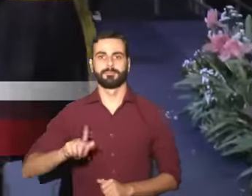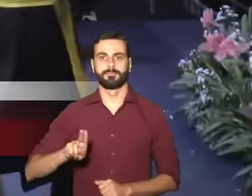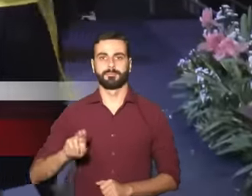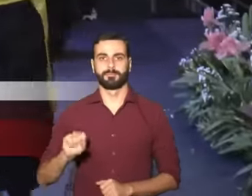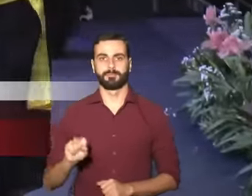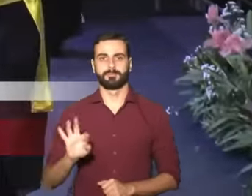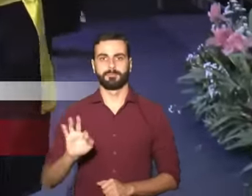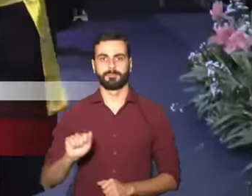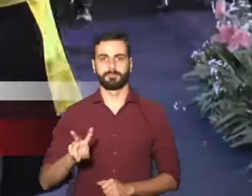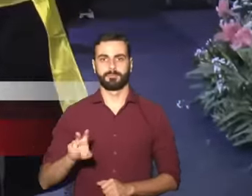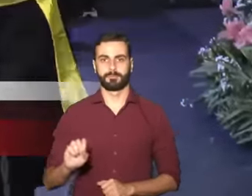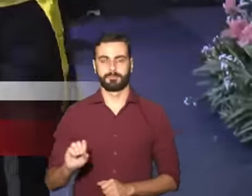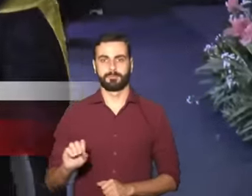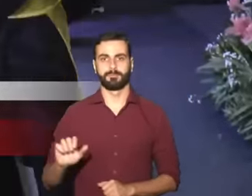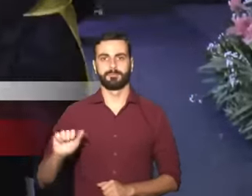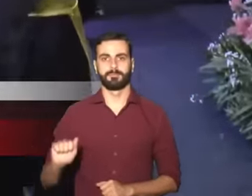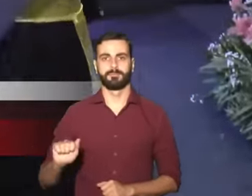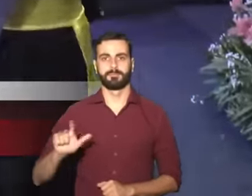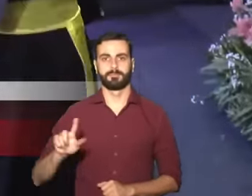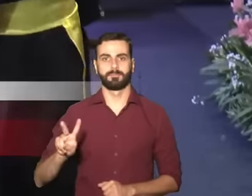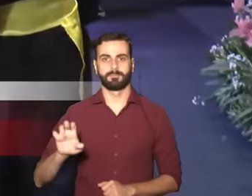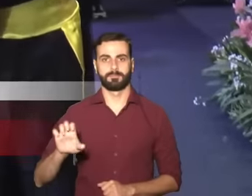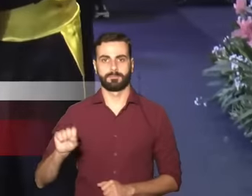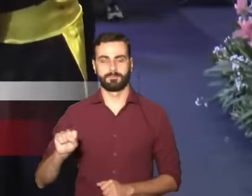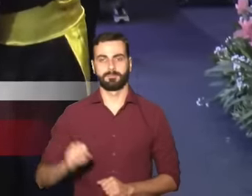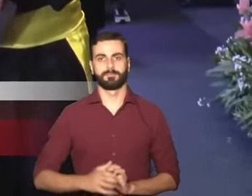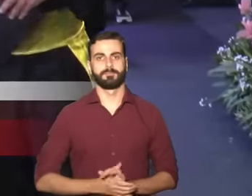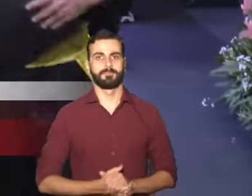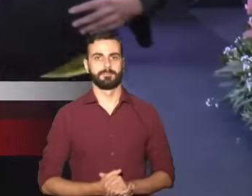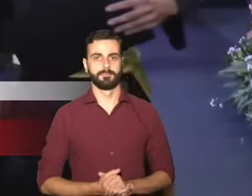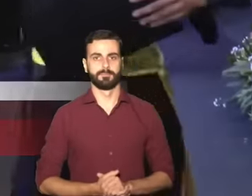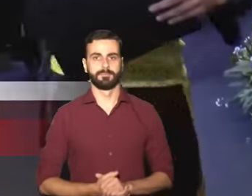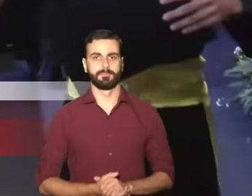Gustavo Alexandre Alves Batista.